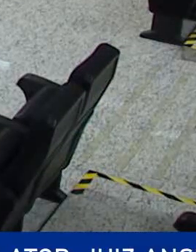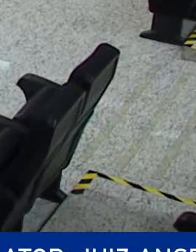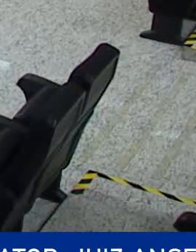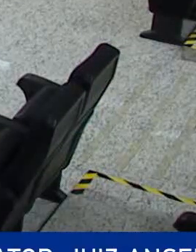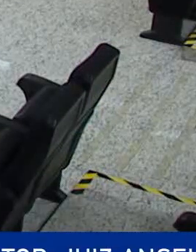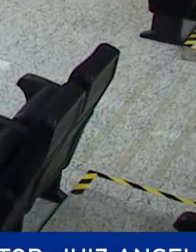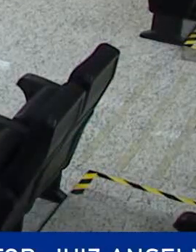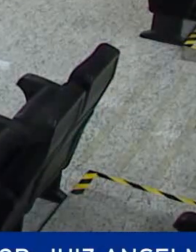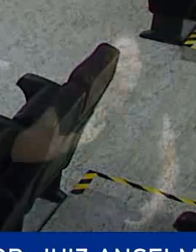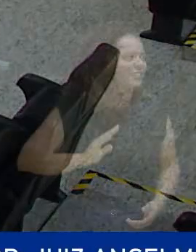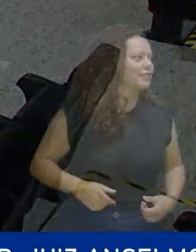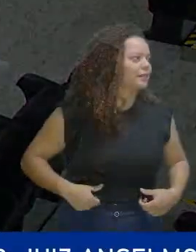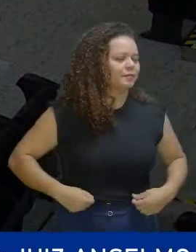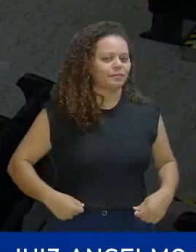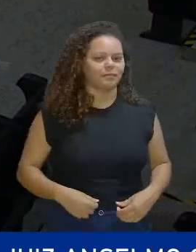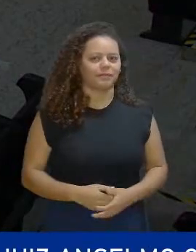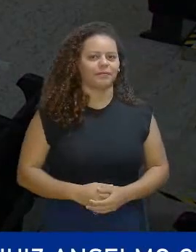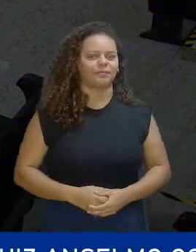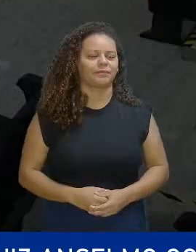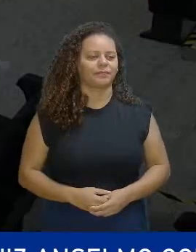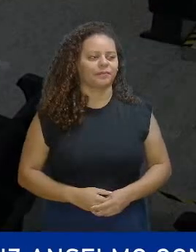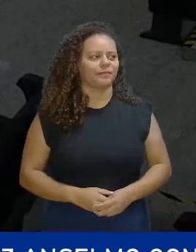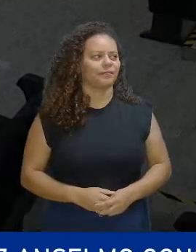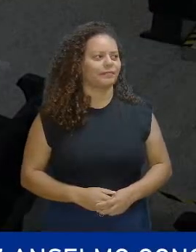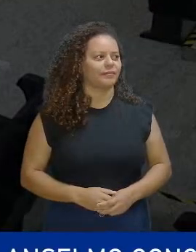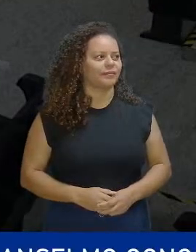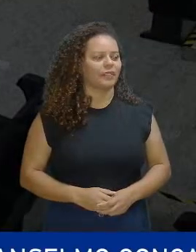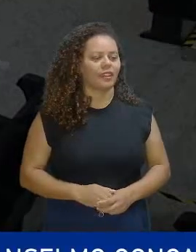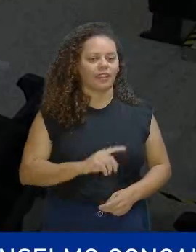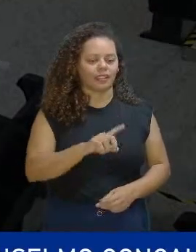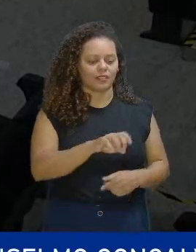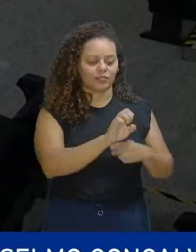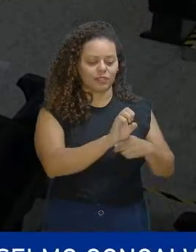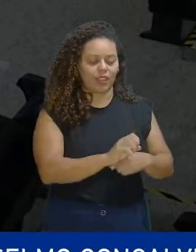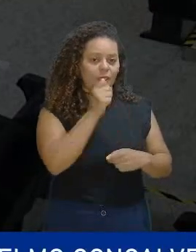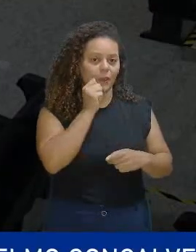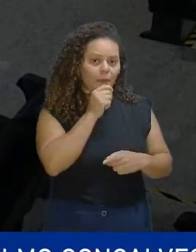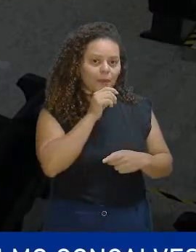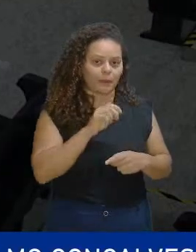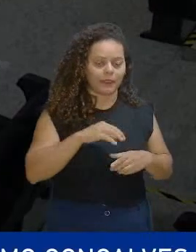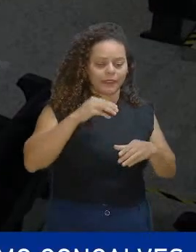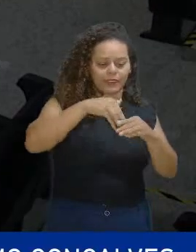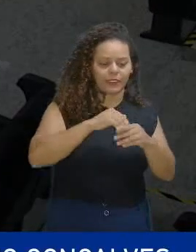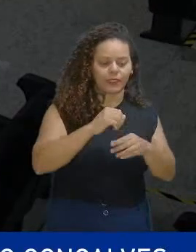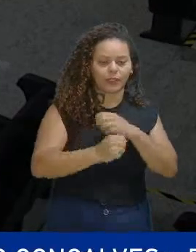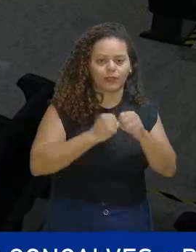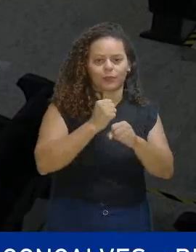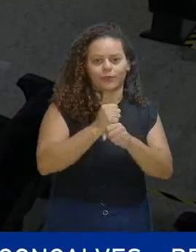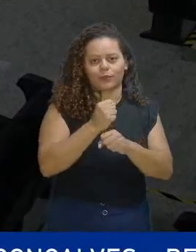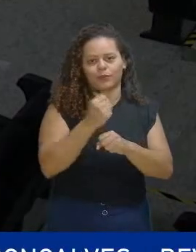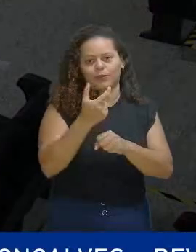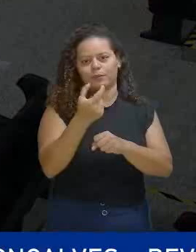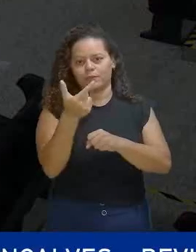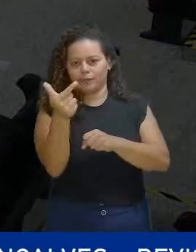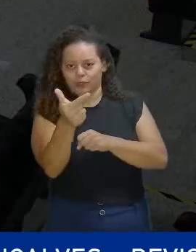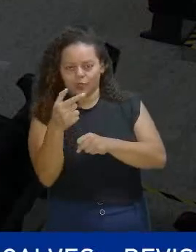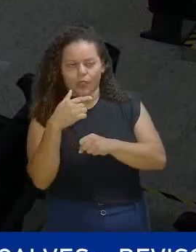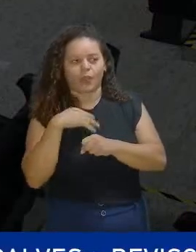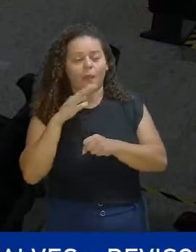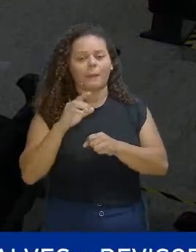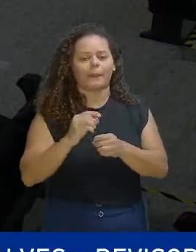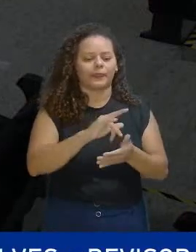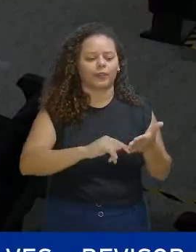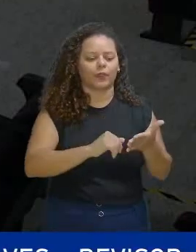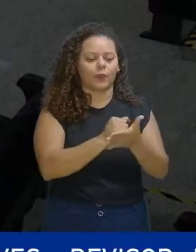que tinham domicílio eleitoral no estado do Amapá nas eleições gerais de 2022. Diante dessa constatação,